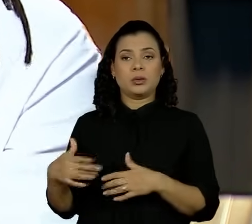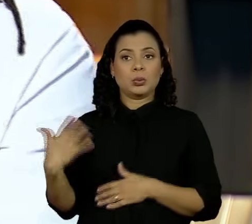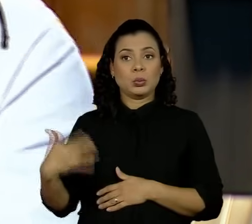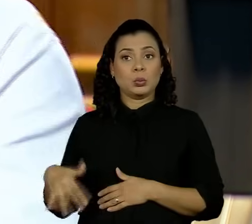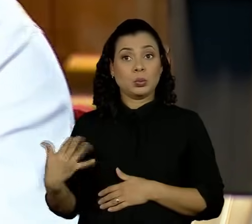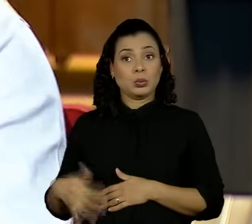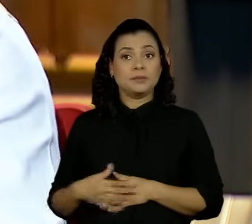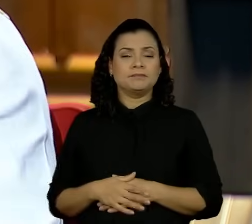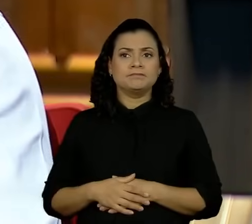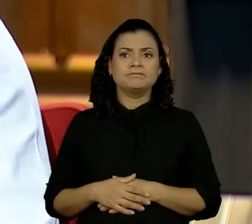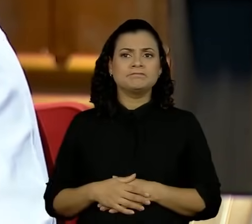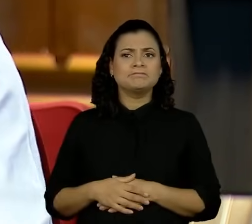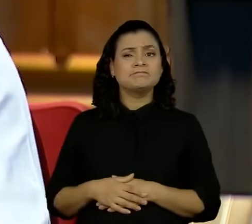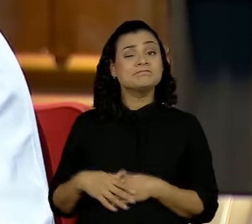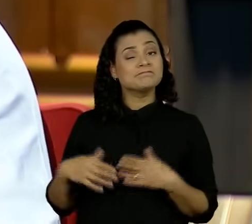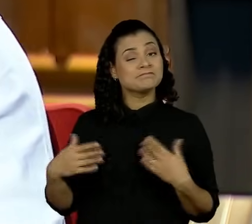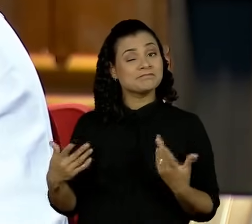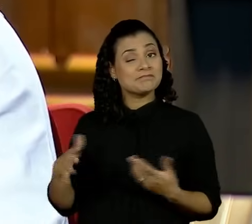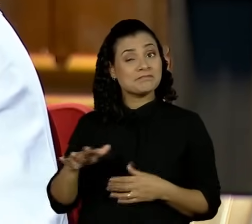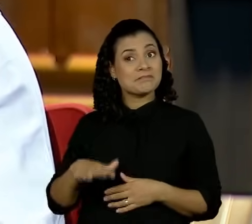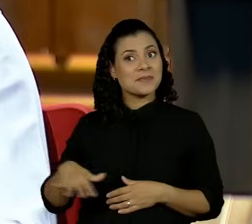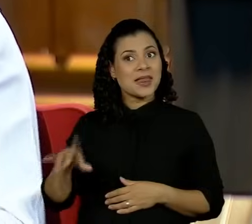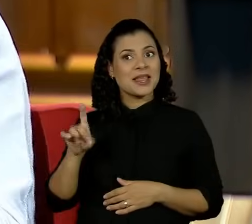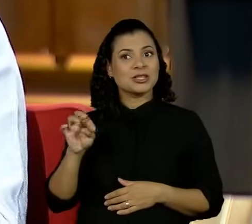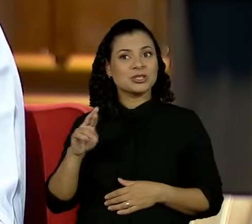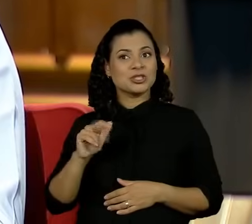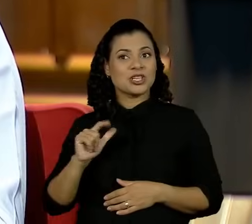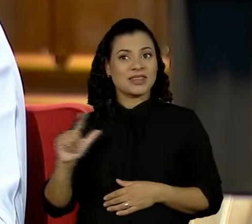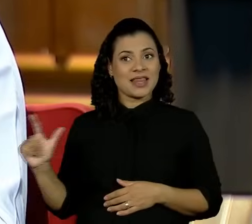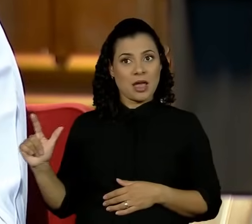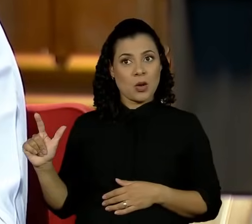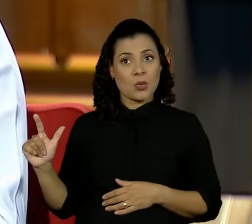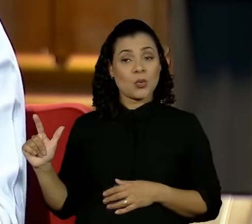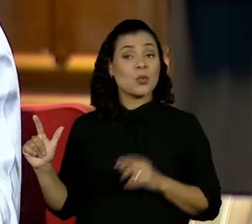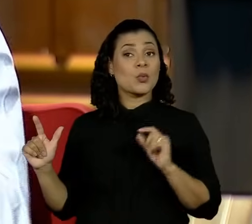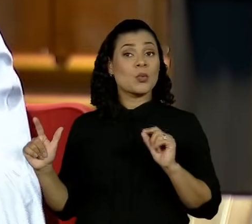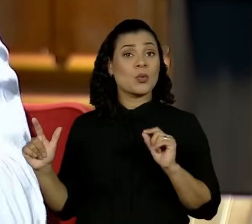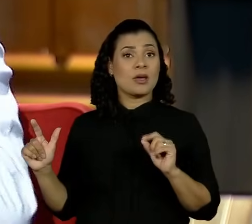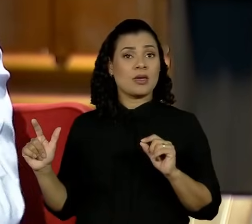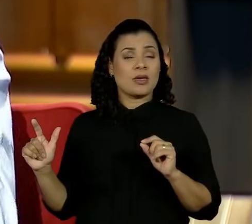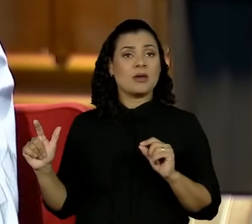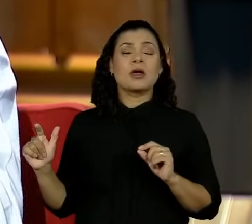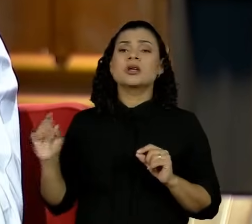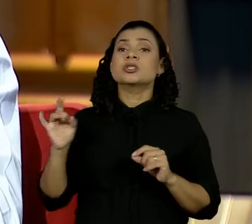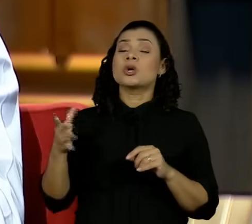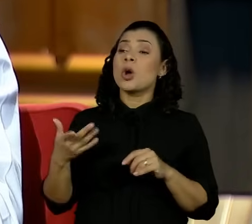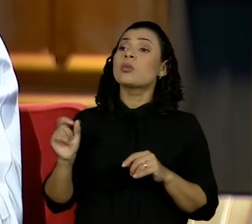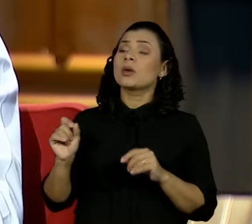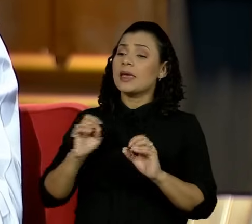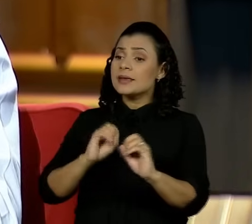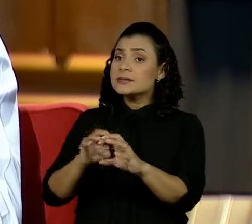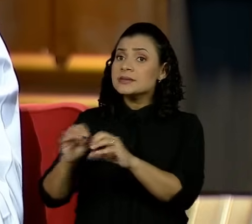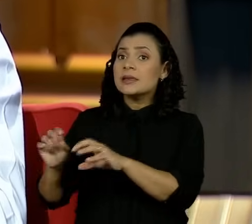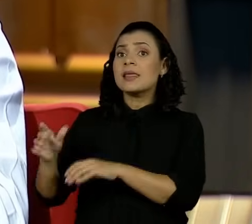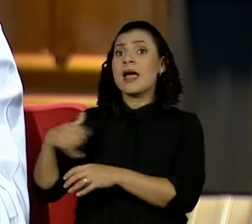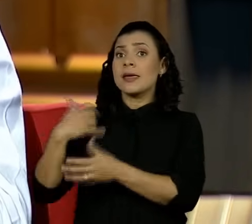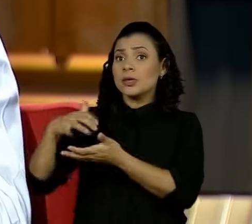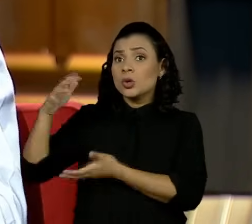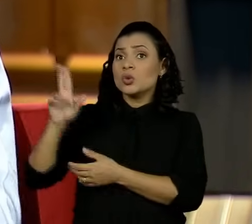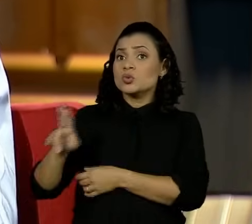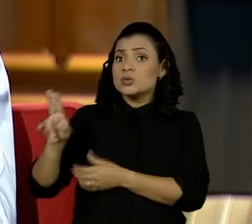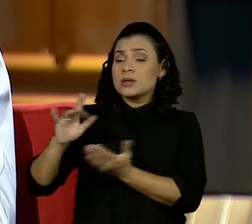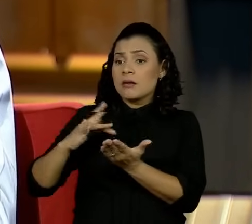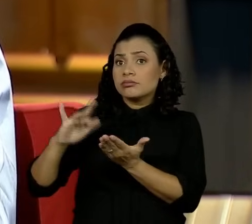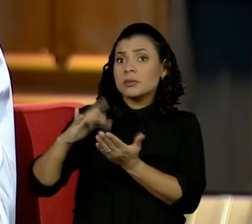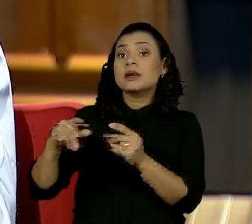isso. veja, pensando no mundo digital, é necessário pensar sim, não só a inclusão digital da pessoa idosa, sim. mas um